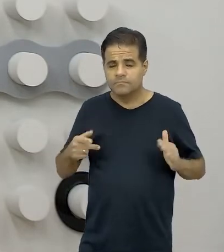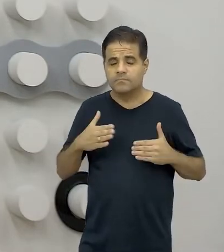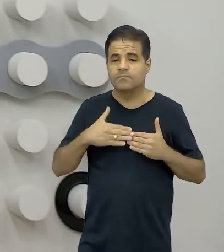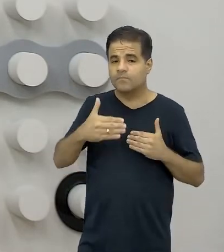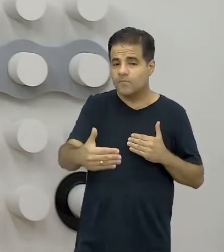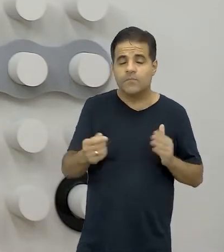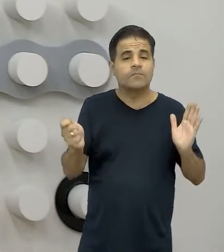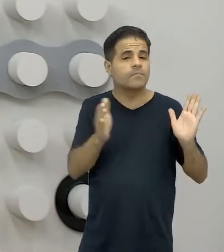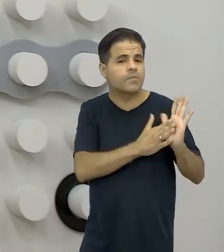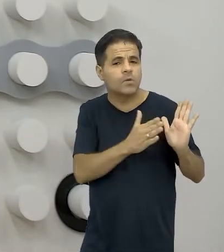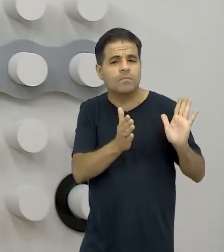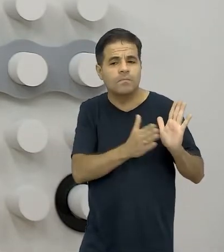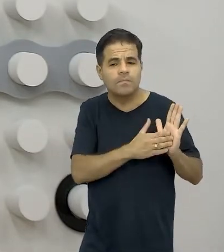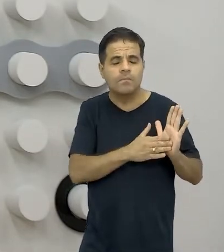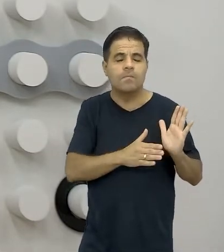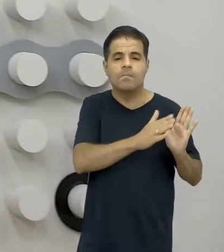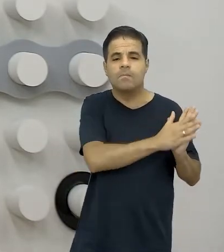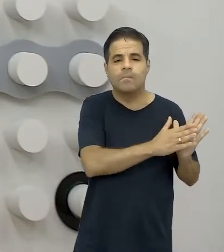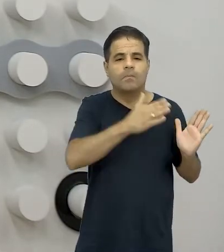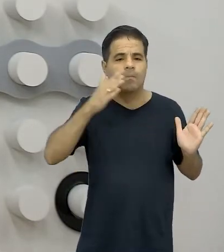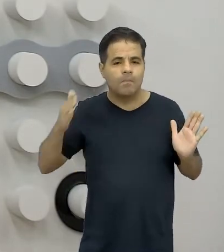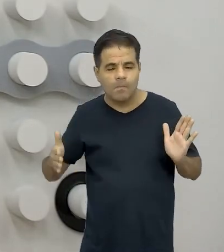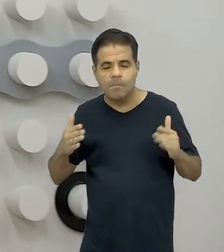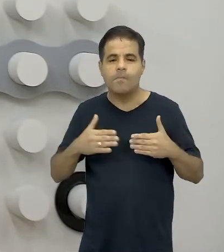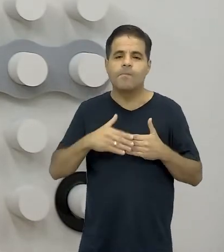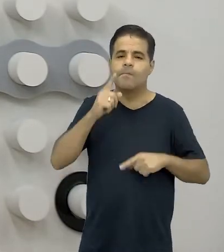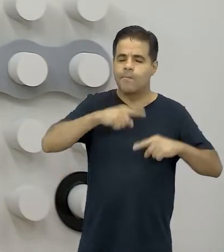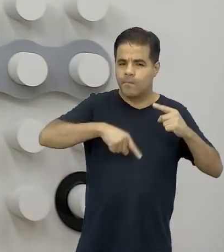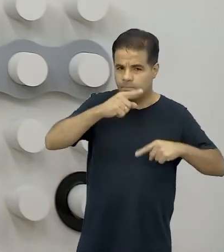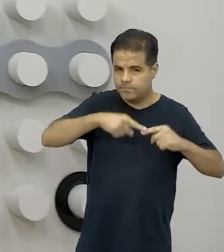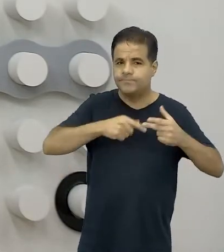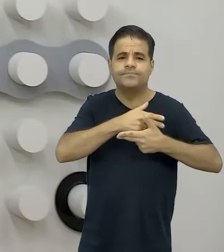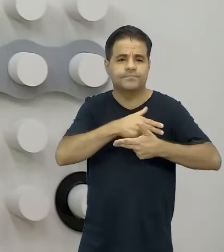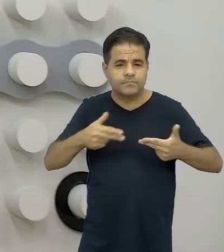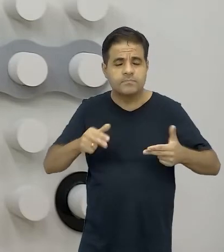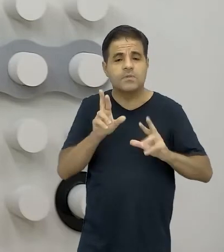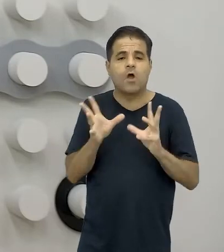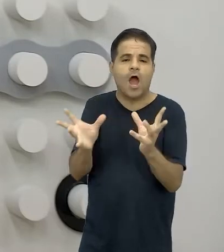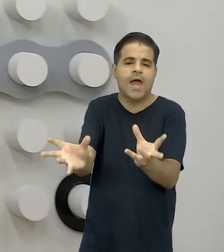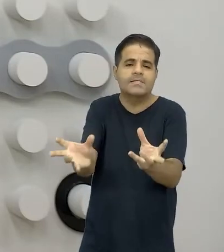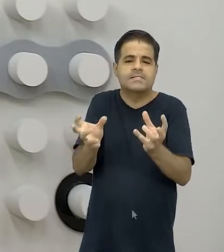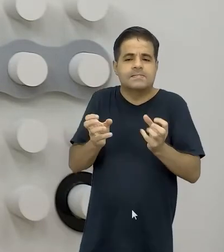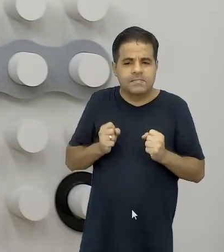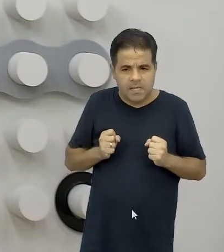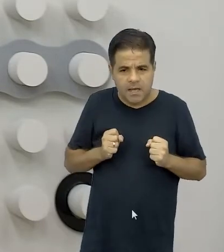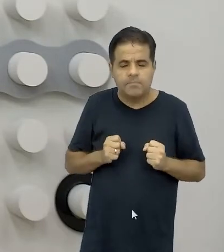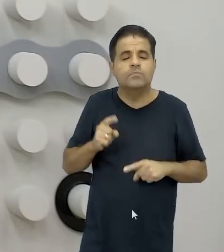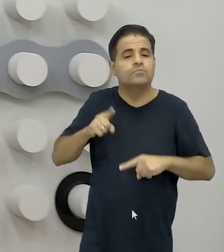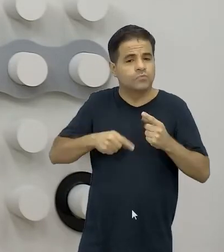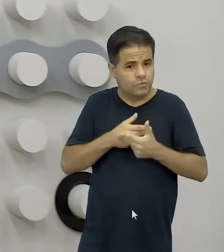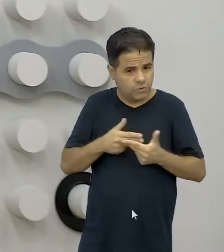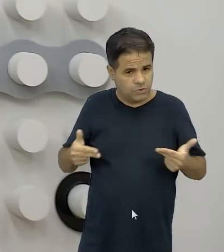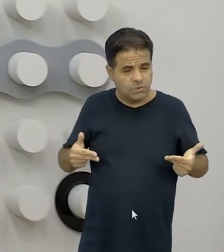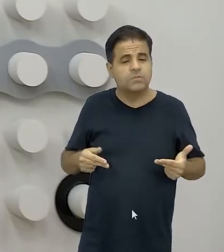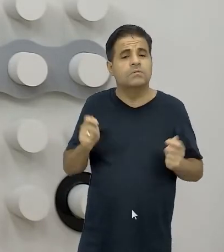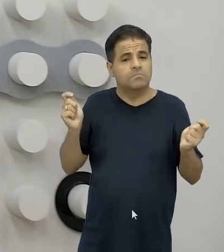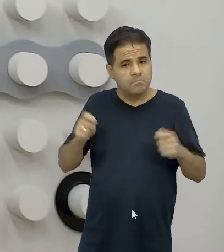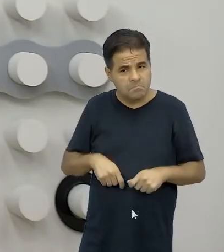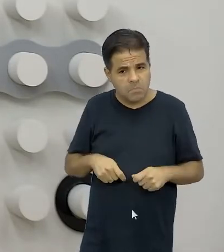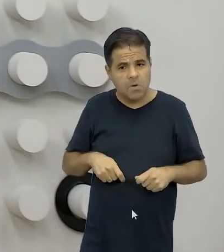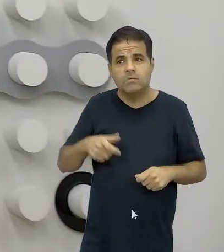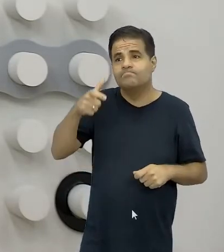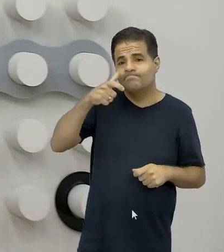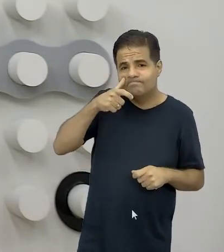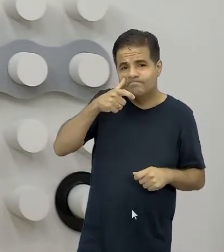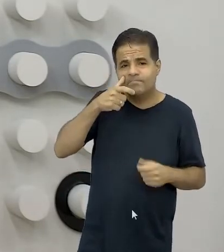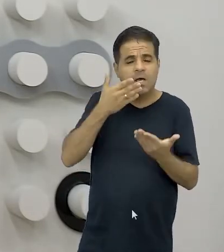curricular, ele propõe o seguinte, de acordo até com o material didático que o professor recebe. Eu estou falando com os estudantes, mas o professor também pode estar assistindo